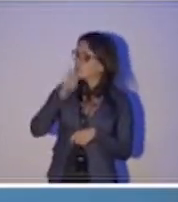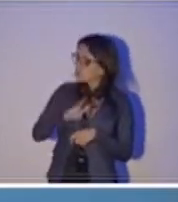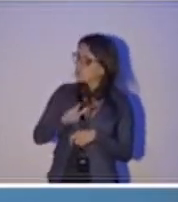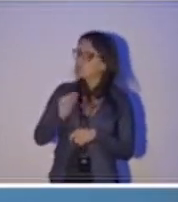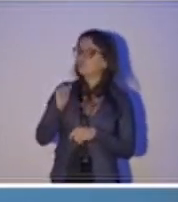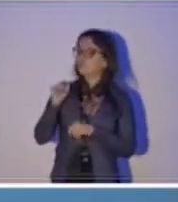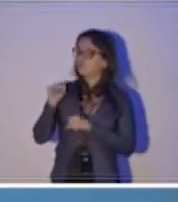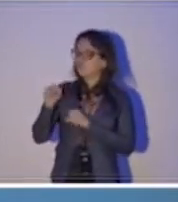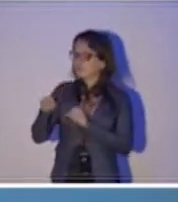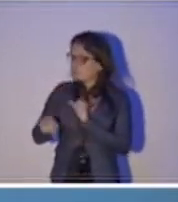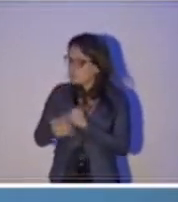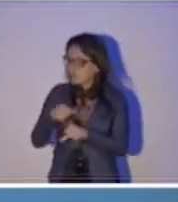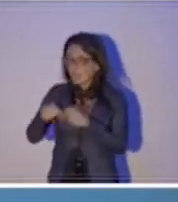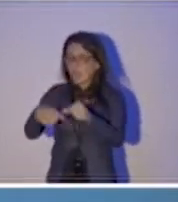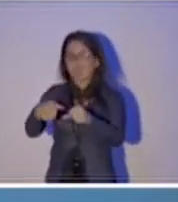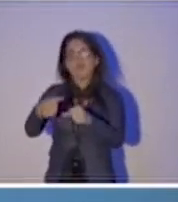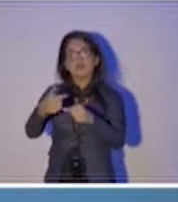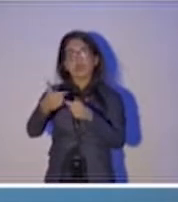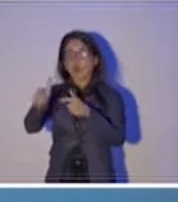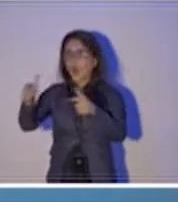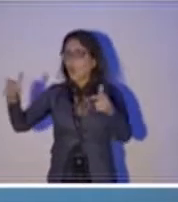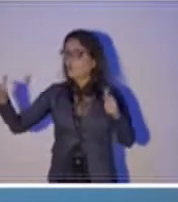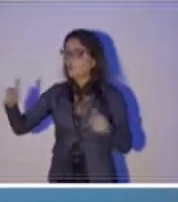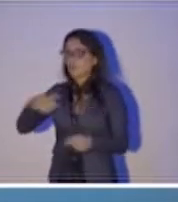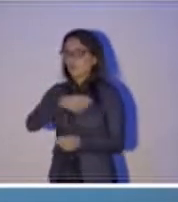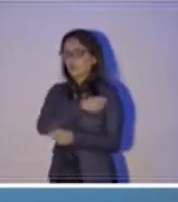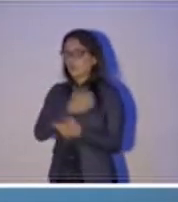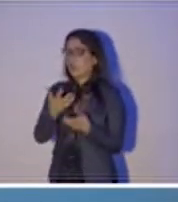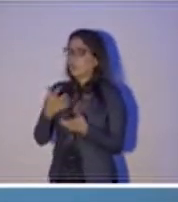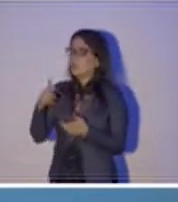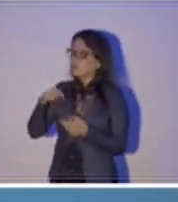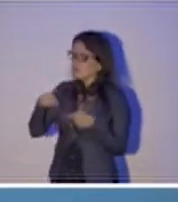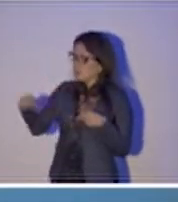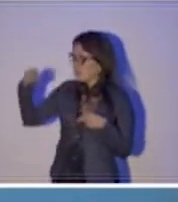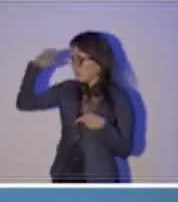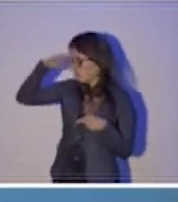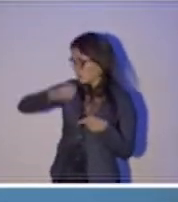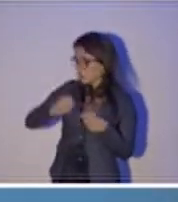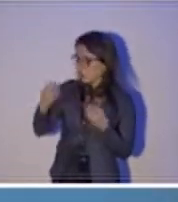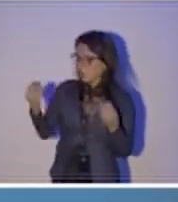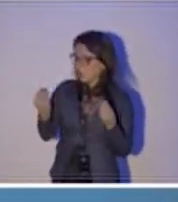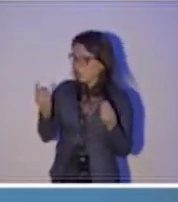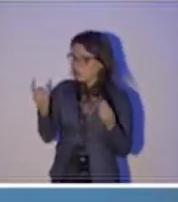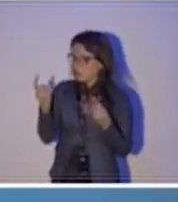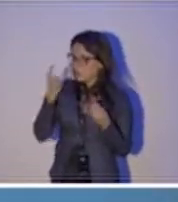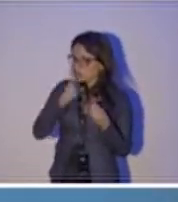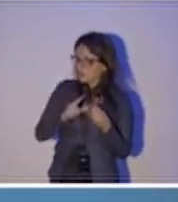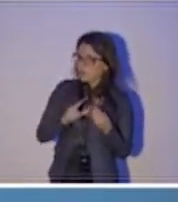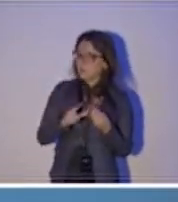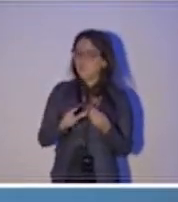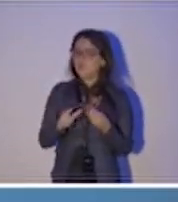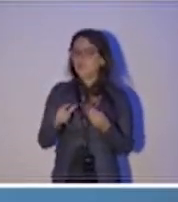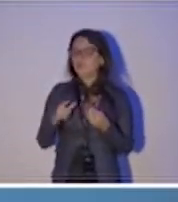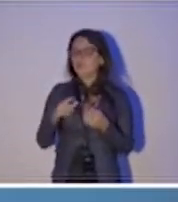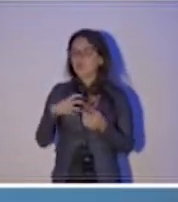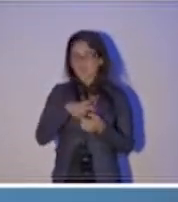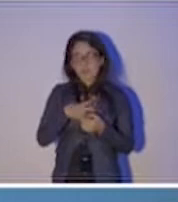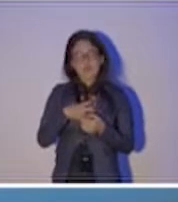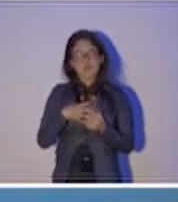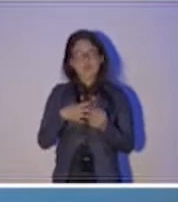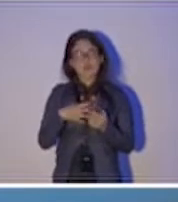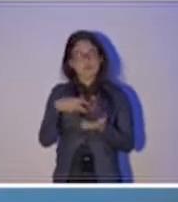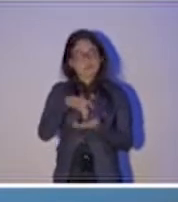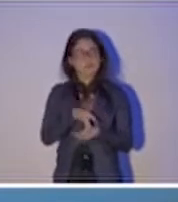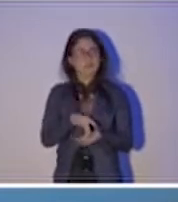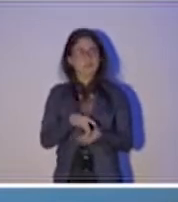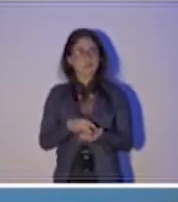de outros estudantes e querem aprender com vocês sobre como fazer isso de maneira ainda mais efetiva. Eu